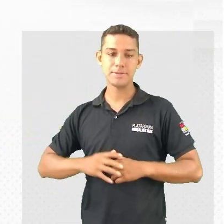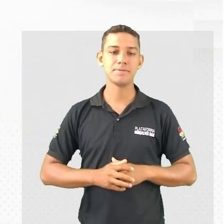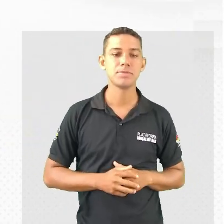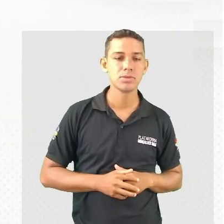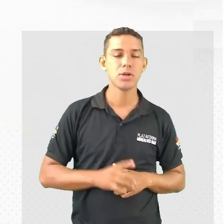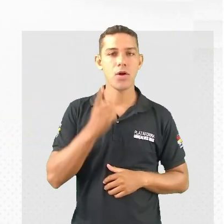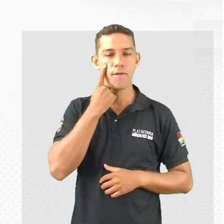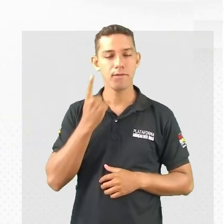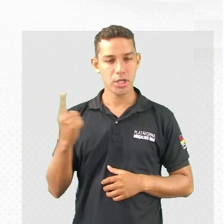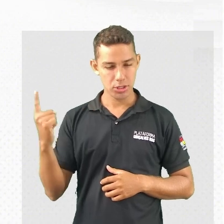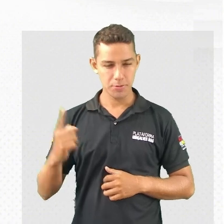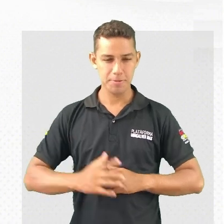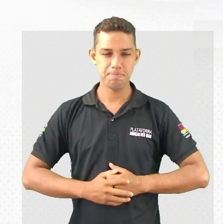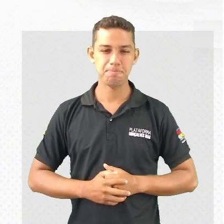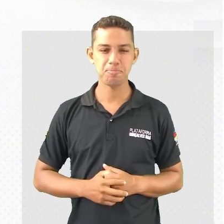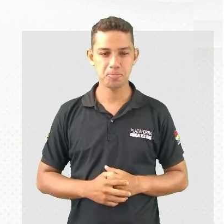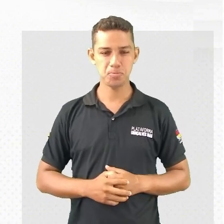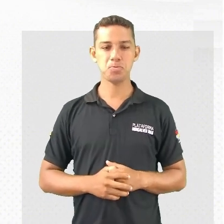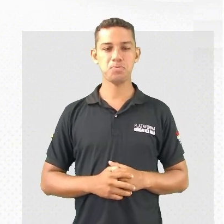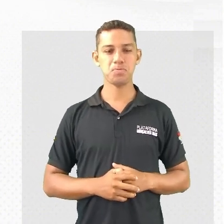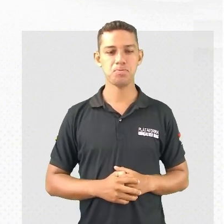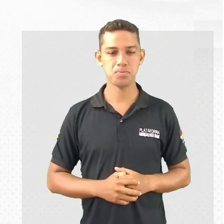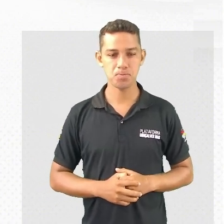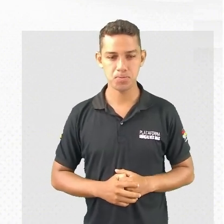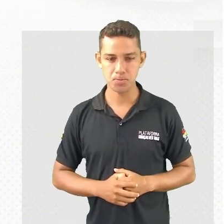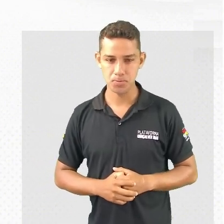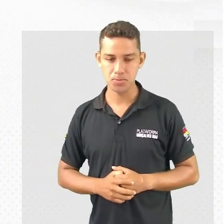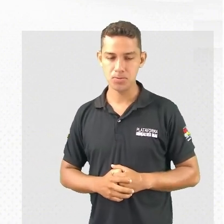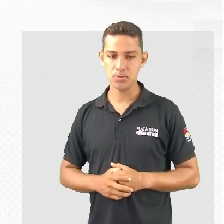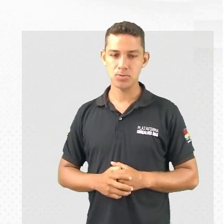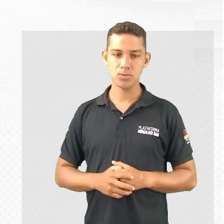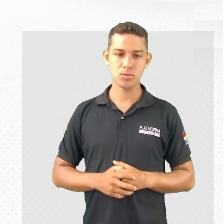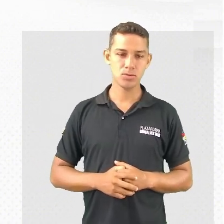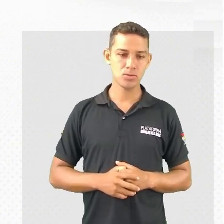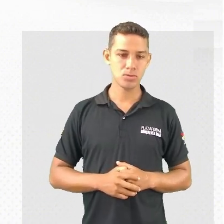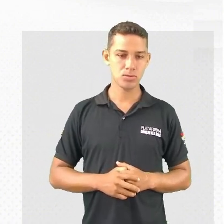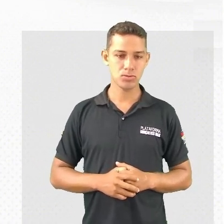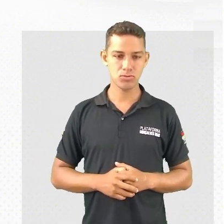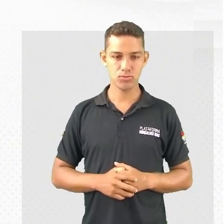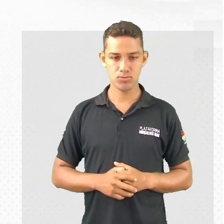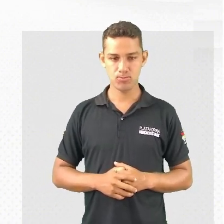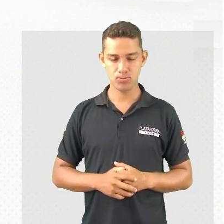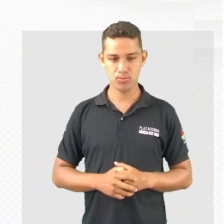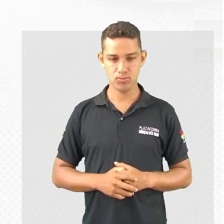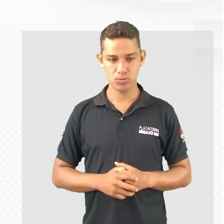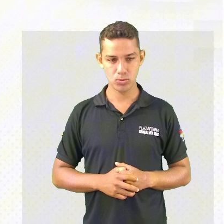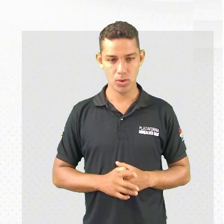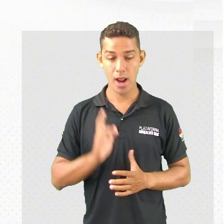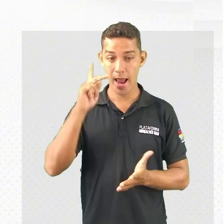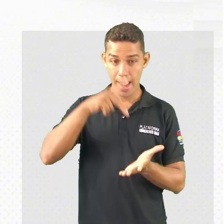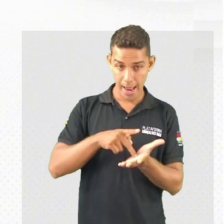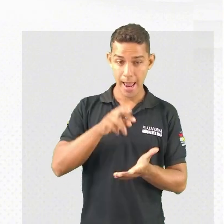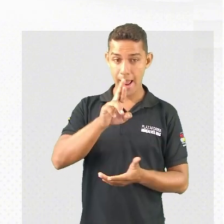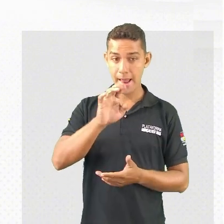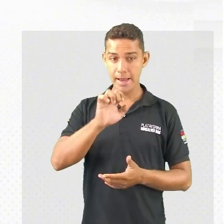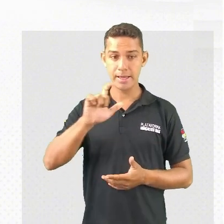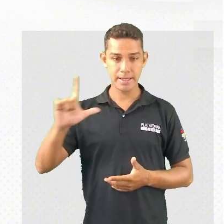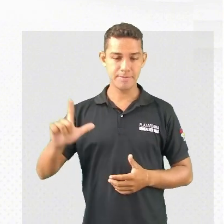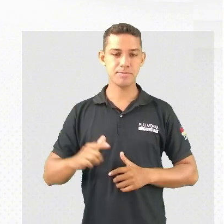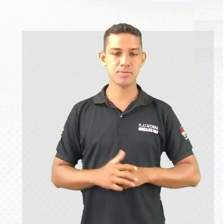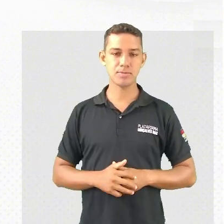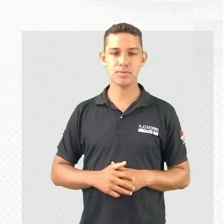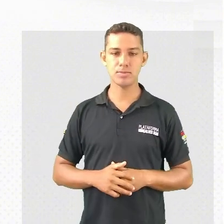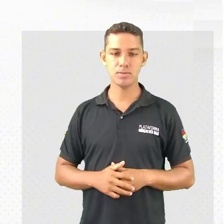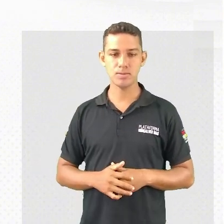veja bem. Aqui você tem a distância real, tá? A